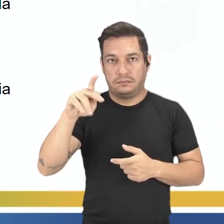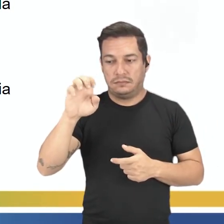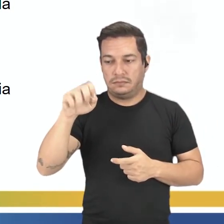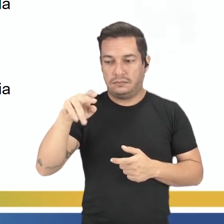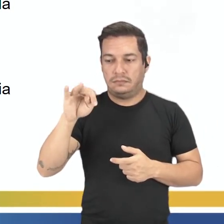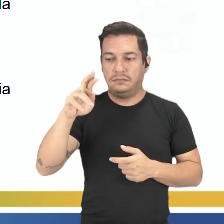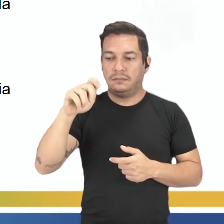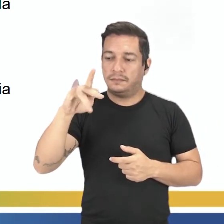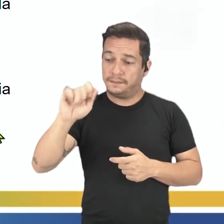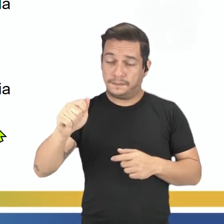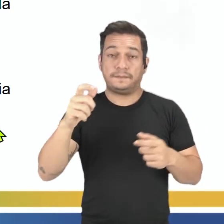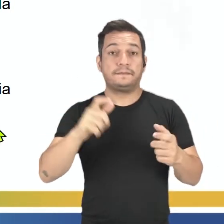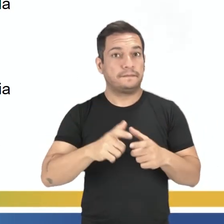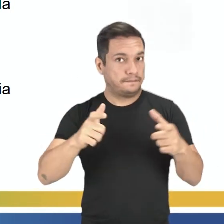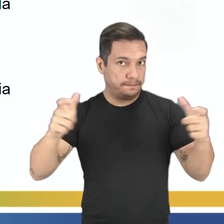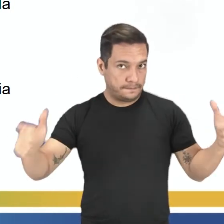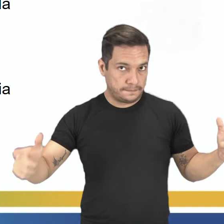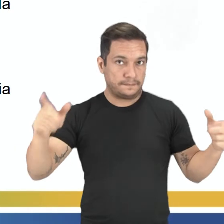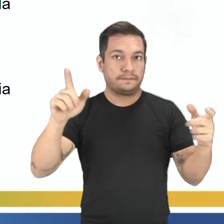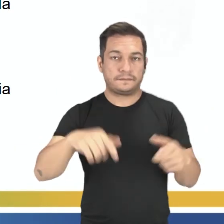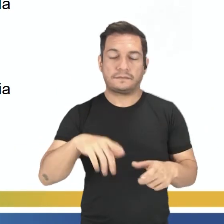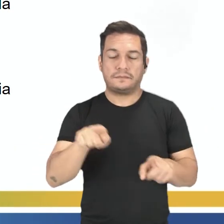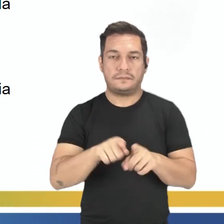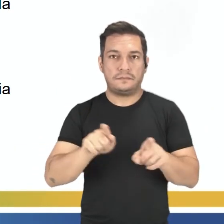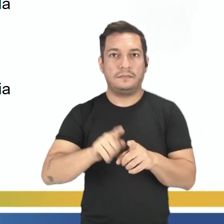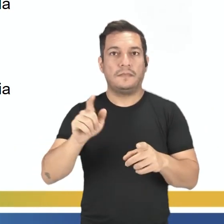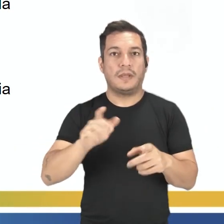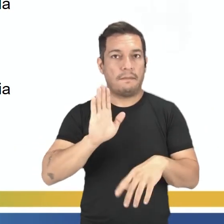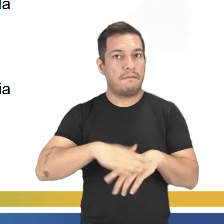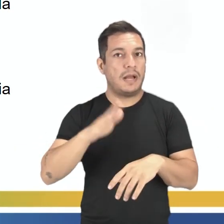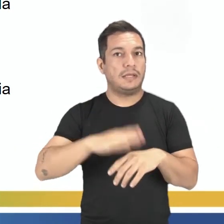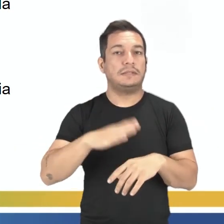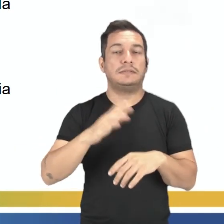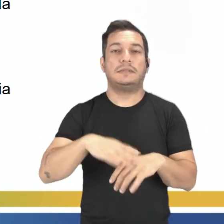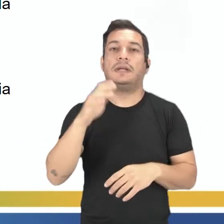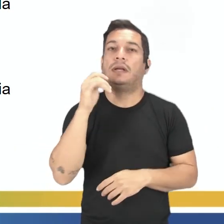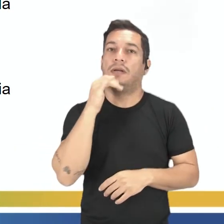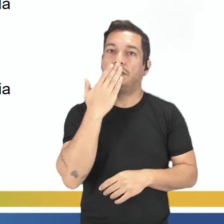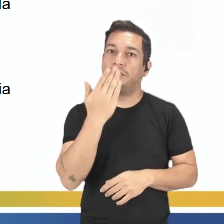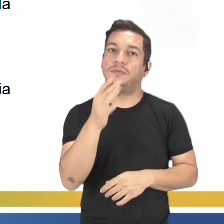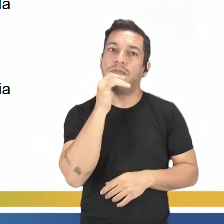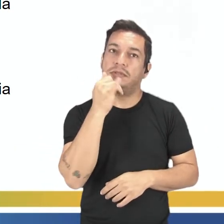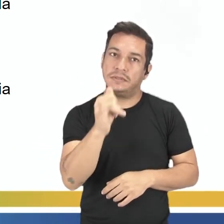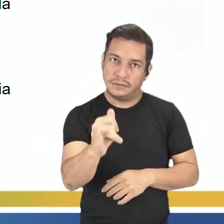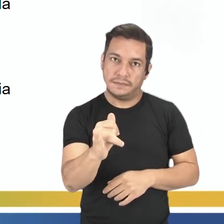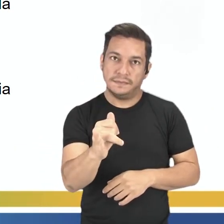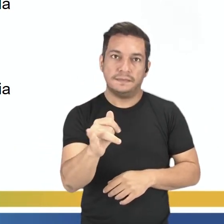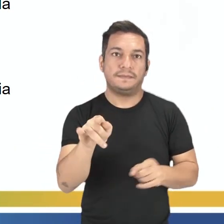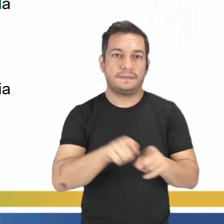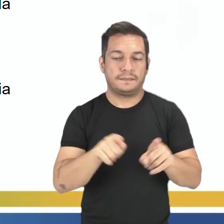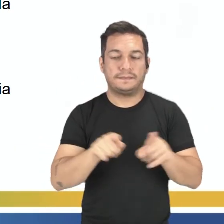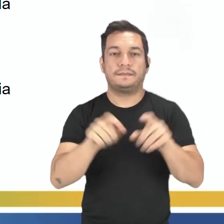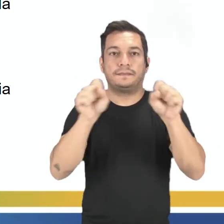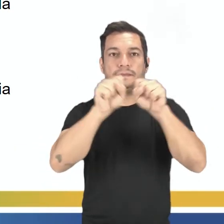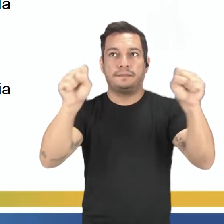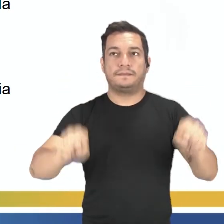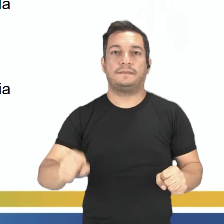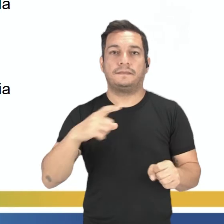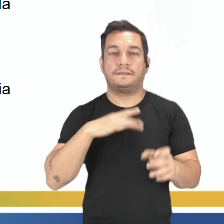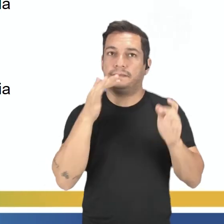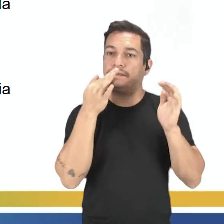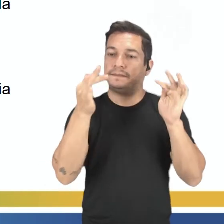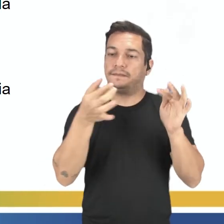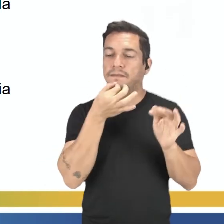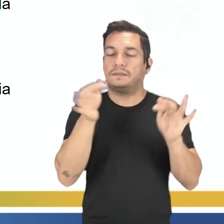quanto maior a entropia, maior o nível de energia disponível. Ou seja, isso me leva a concluir o